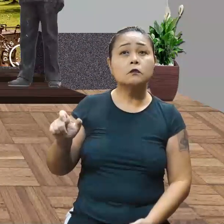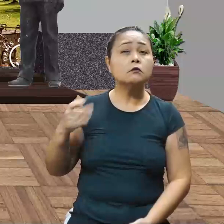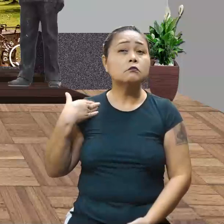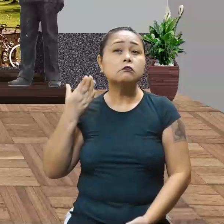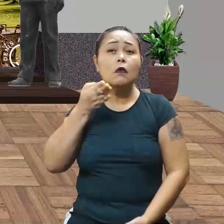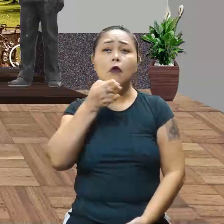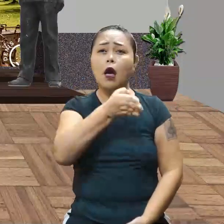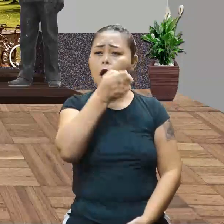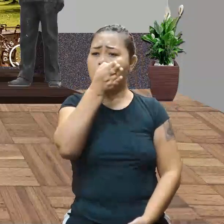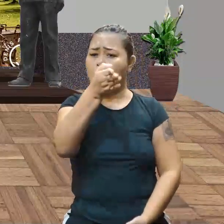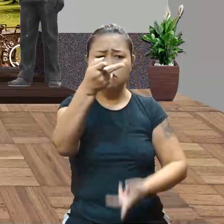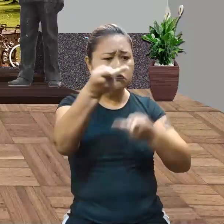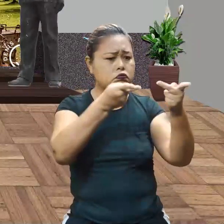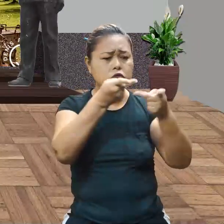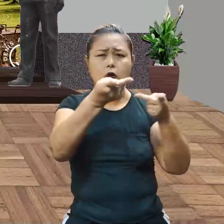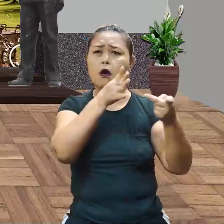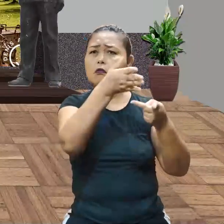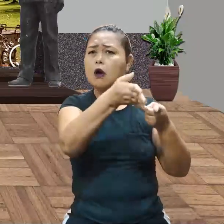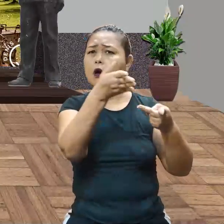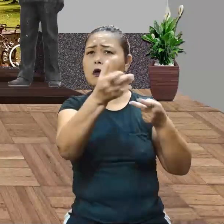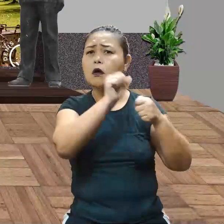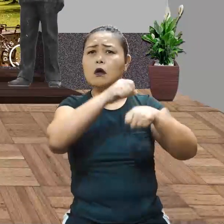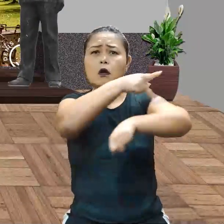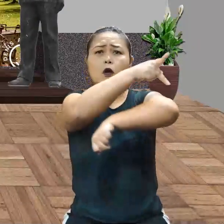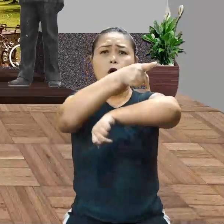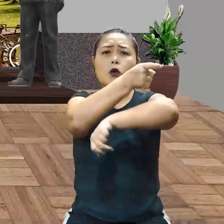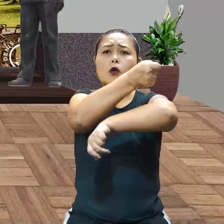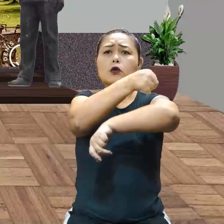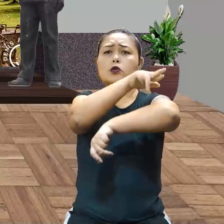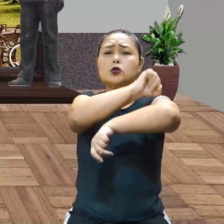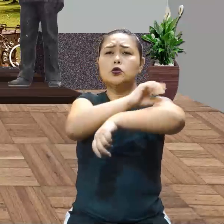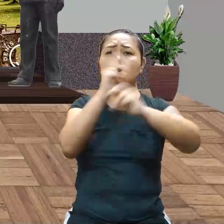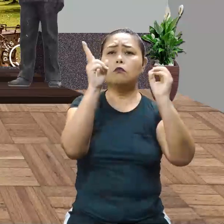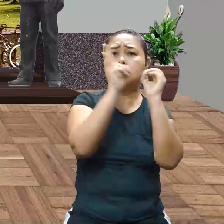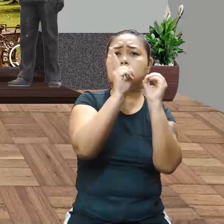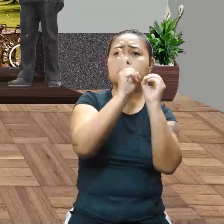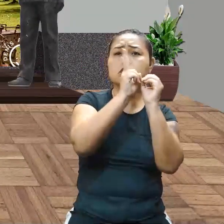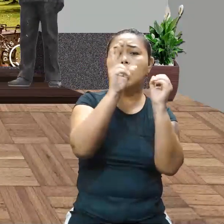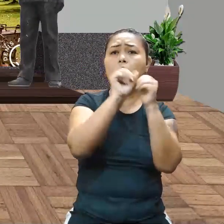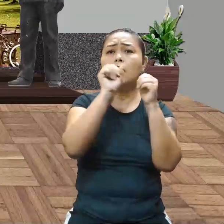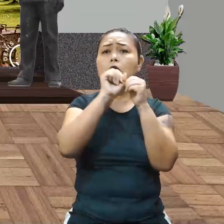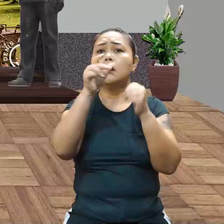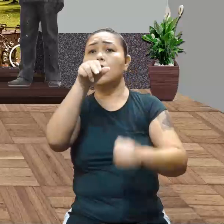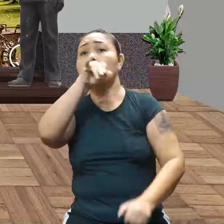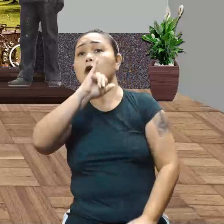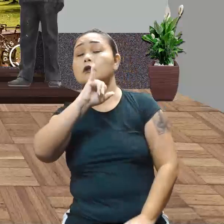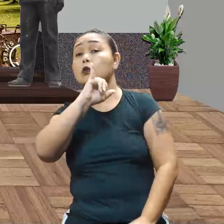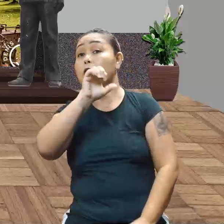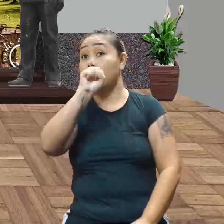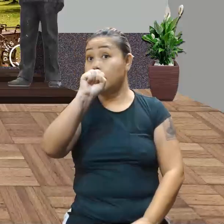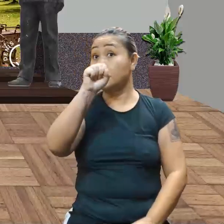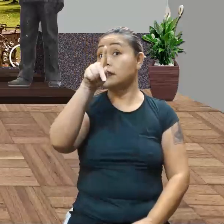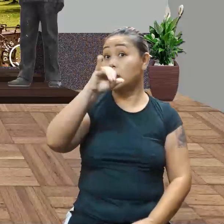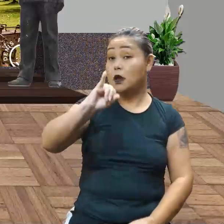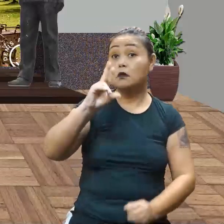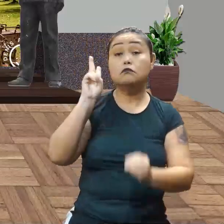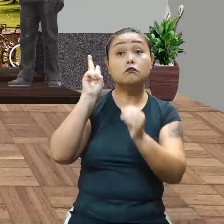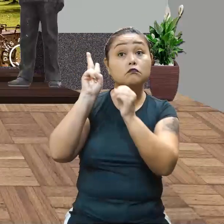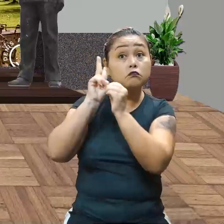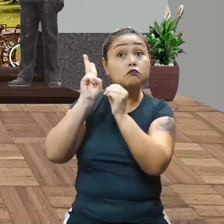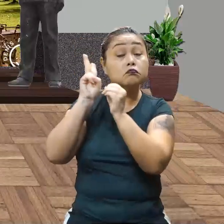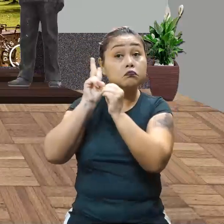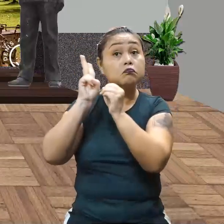dentro de vários projetos, como a criação do Parque do Xingu, a própria criação do SPI, do Serviço de Proteção ao